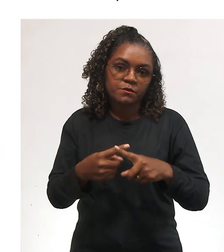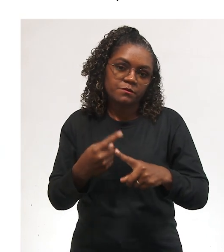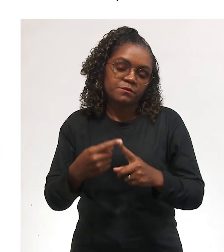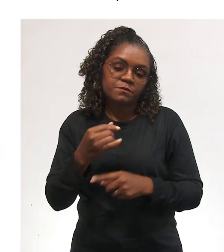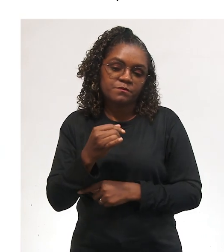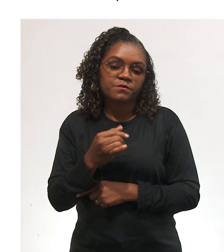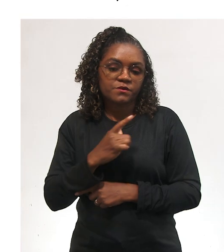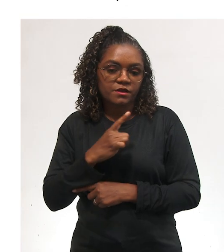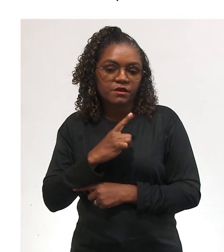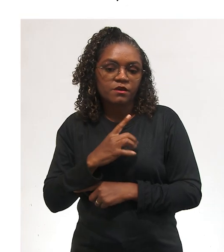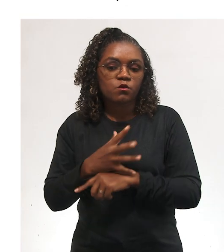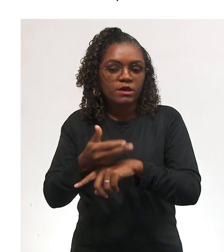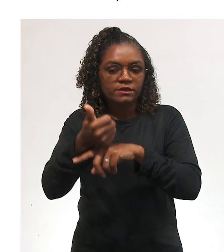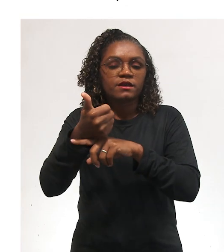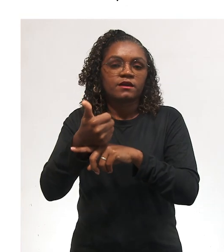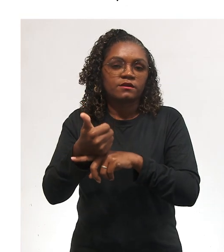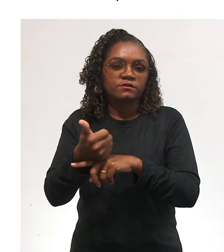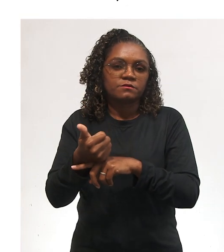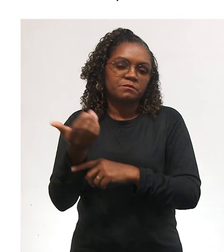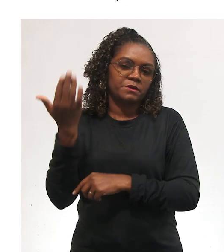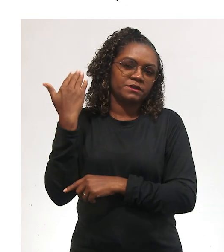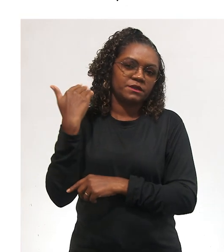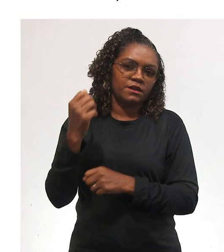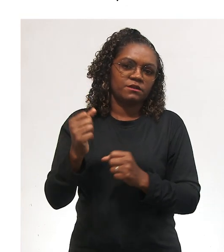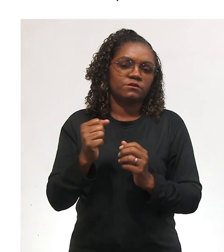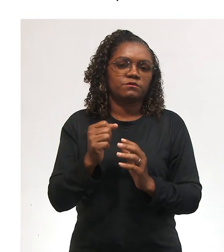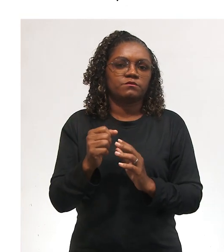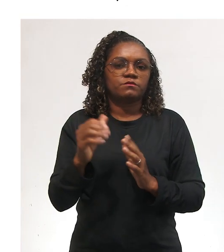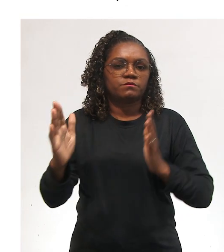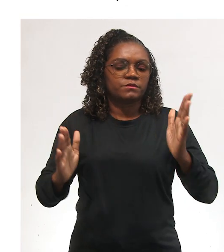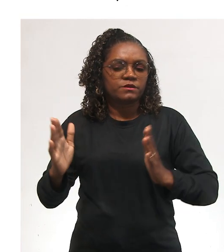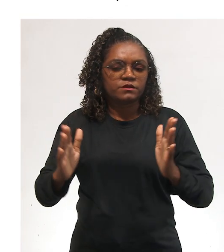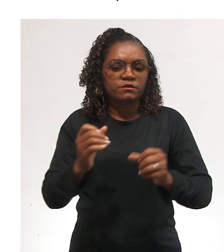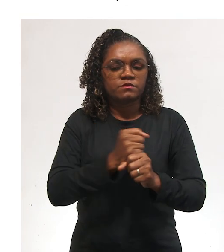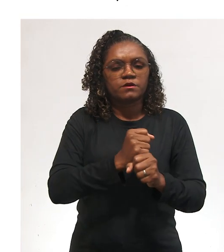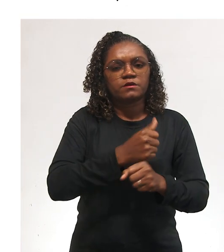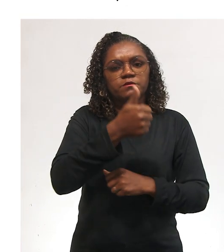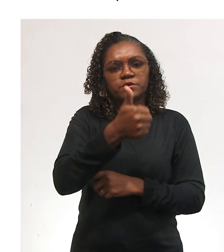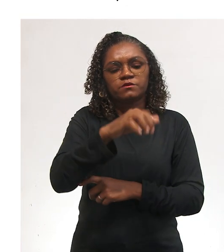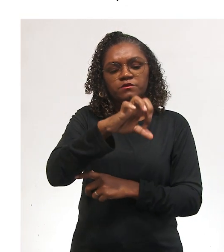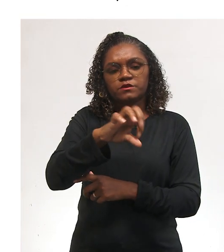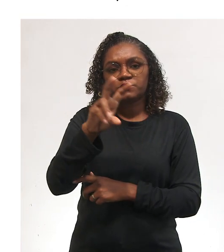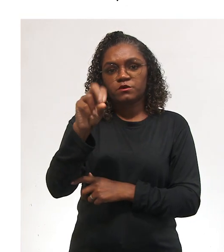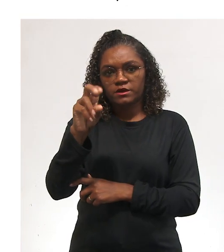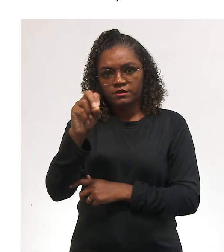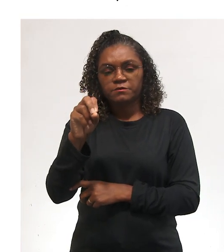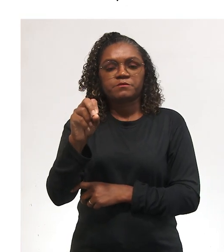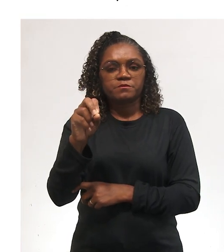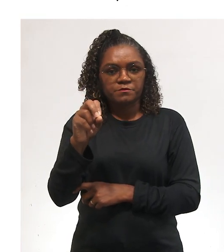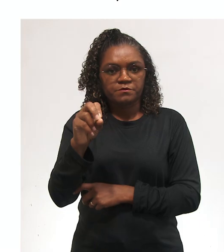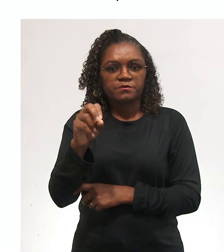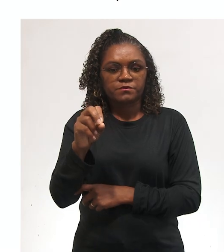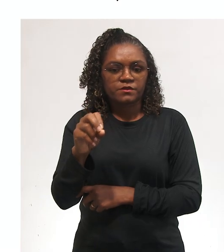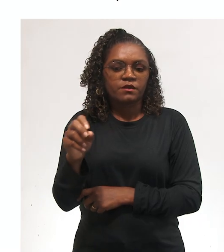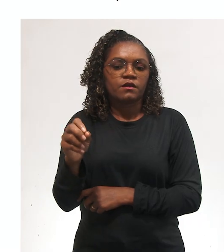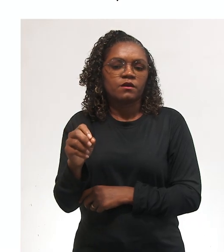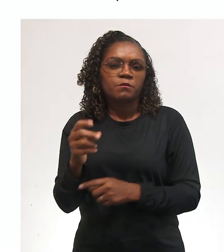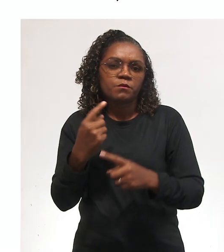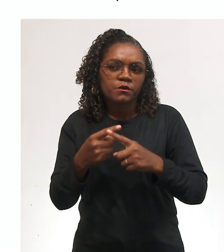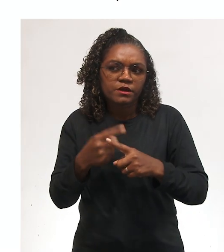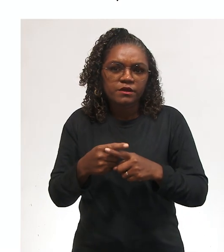foram estruturadas também na década de 1950, com base em conceitos e